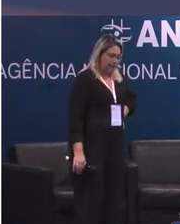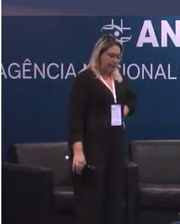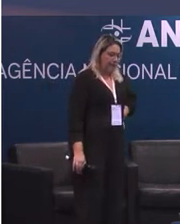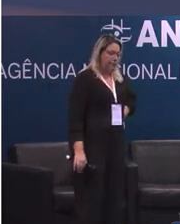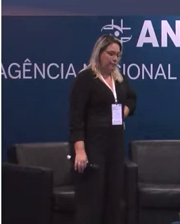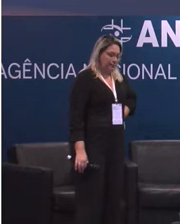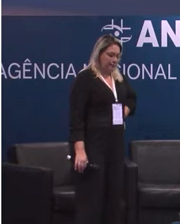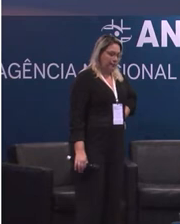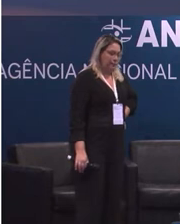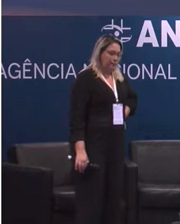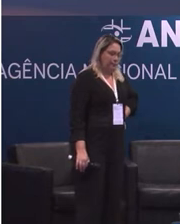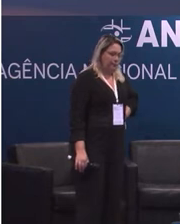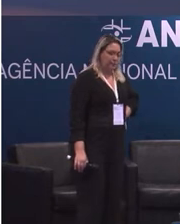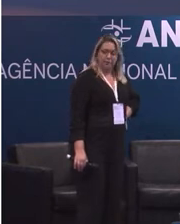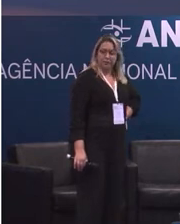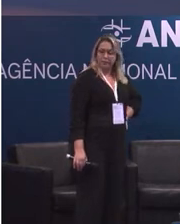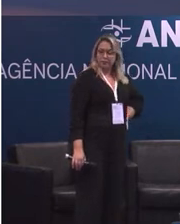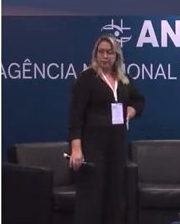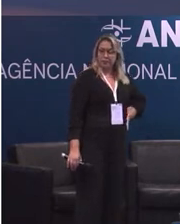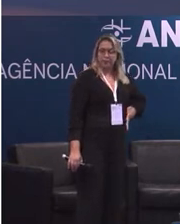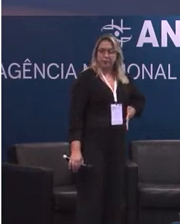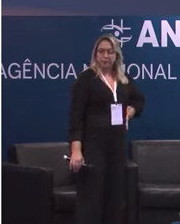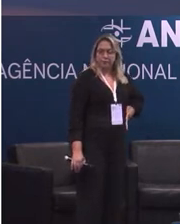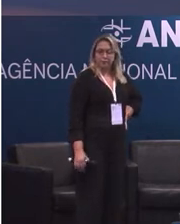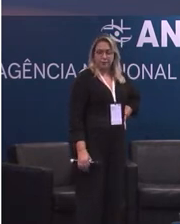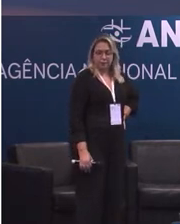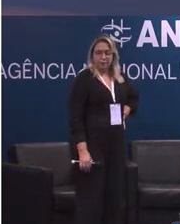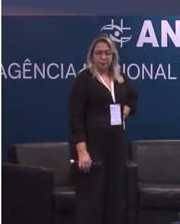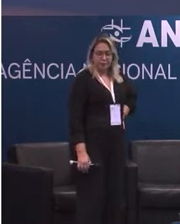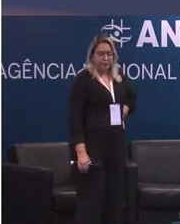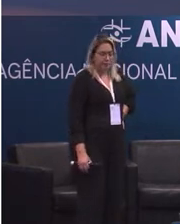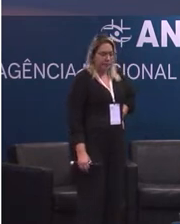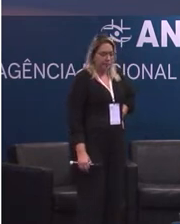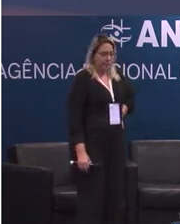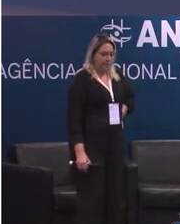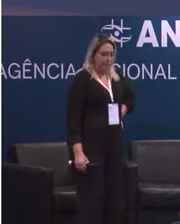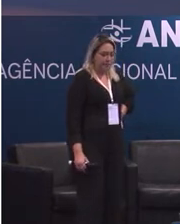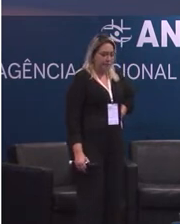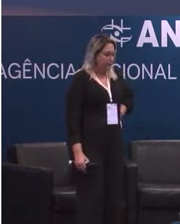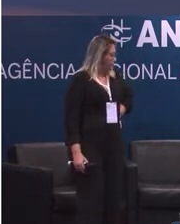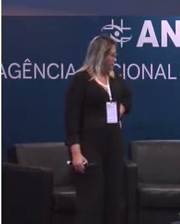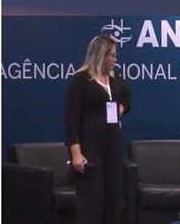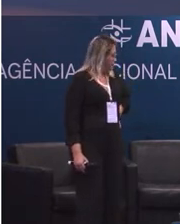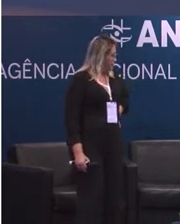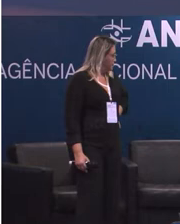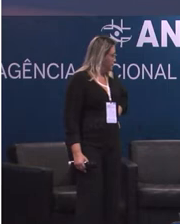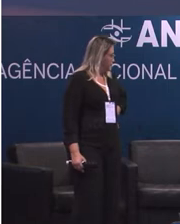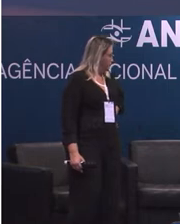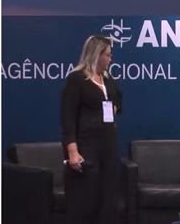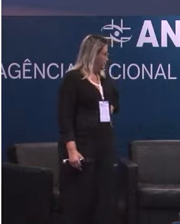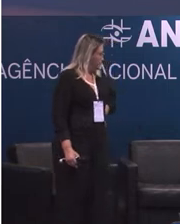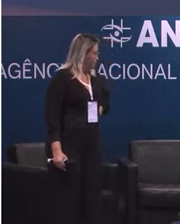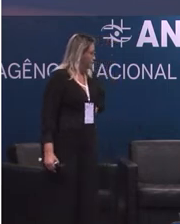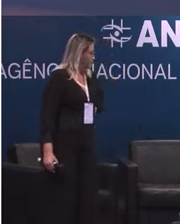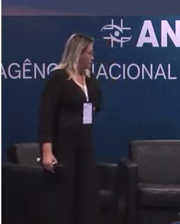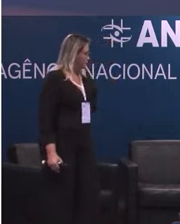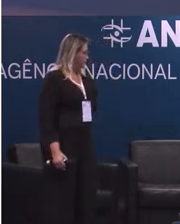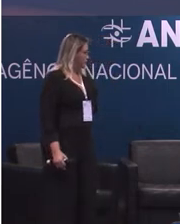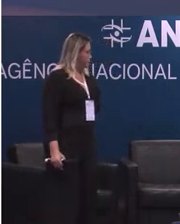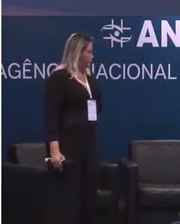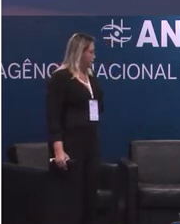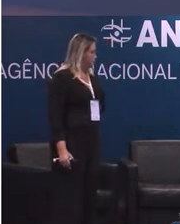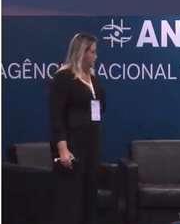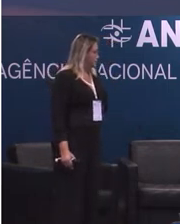outros, uns pactuaram, outros não. Certo, Cid? Então, nem todos pactuaram todos os